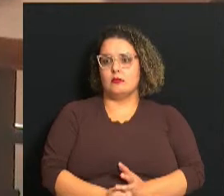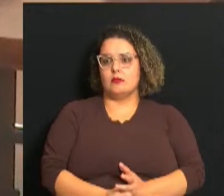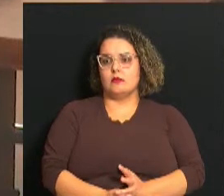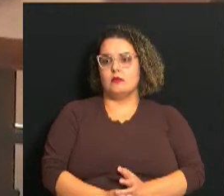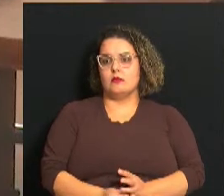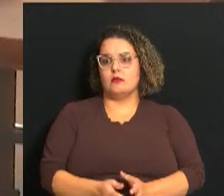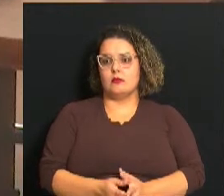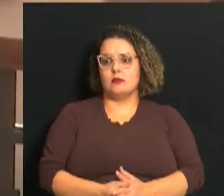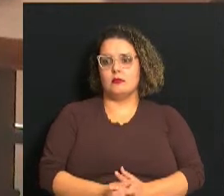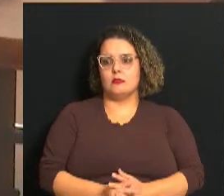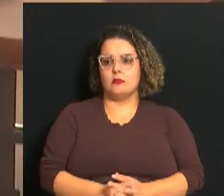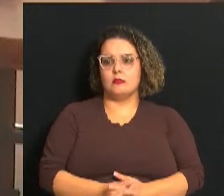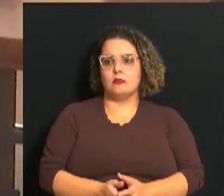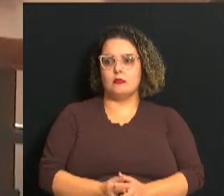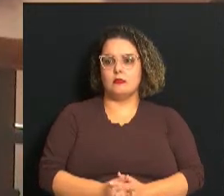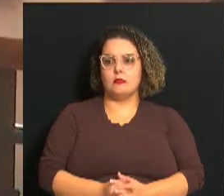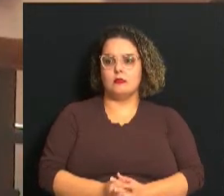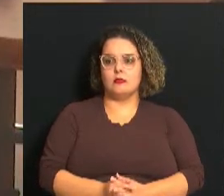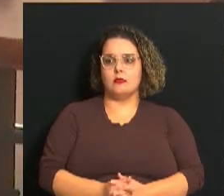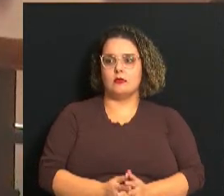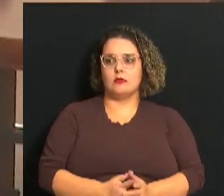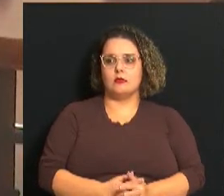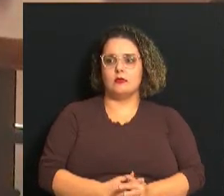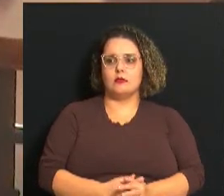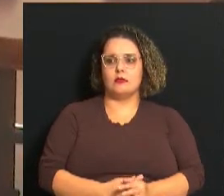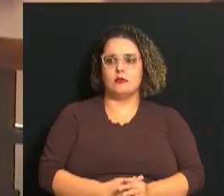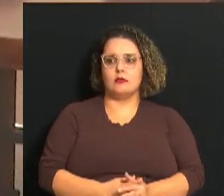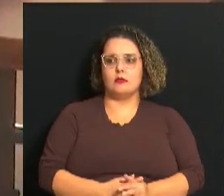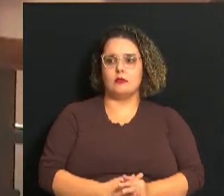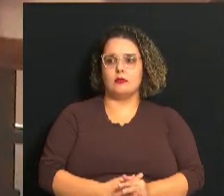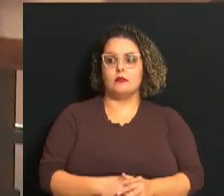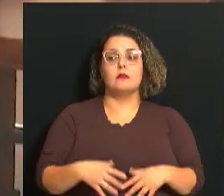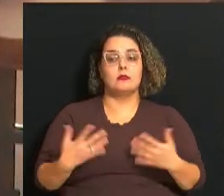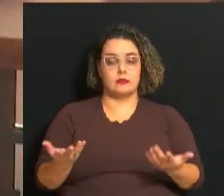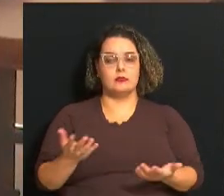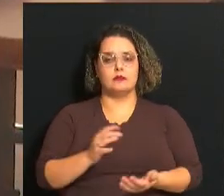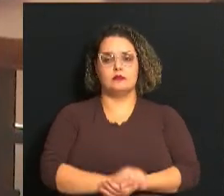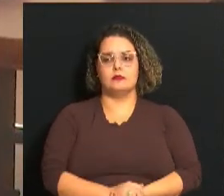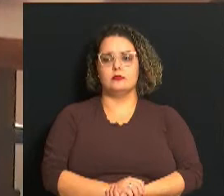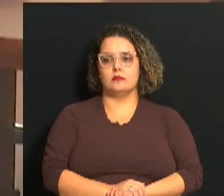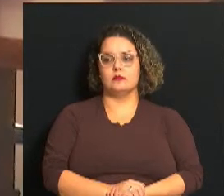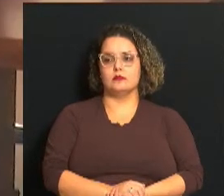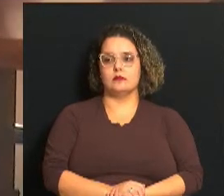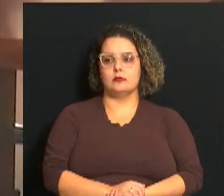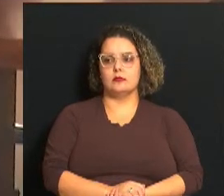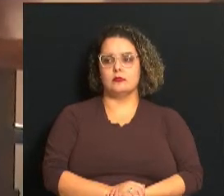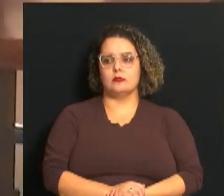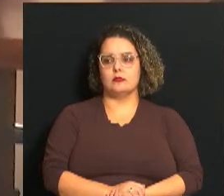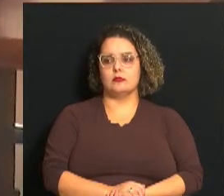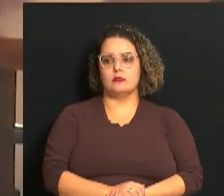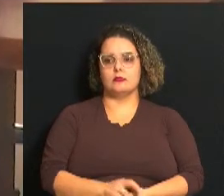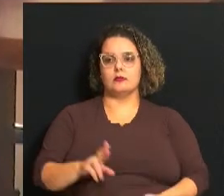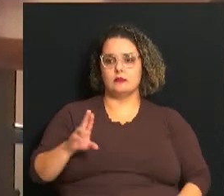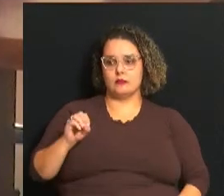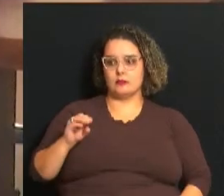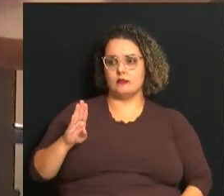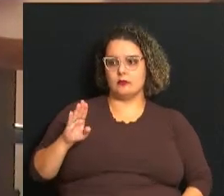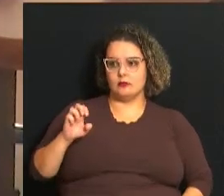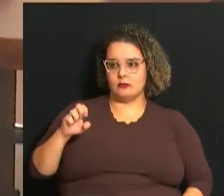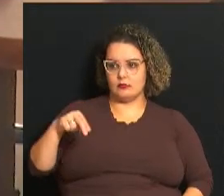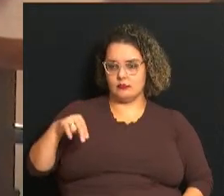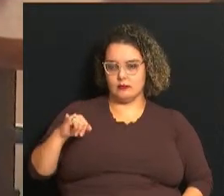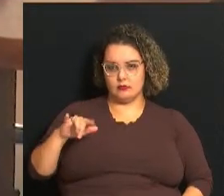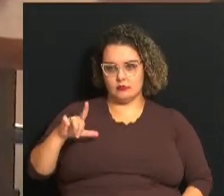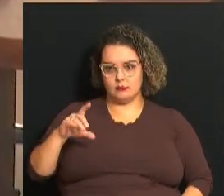E aí Bom vamos lá então bom primeiro eu queria rubenildo é obrigada